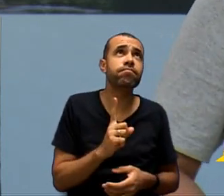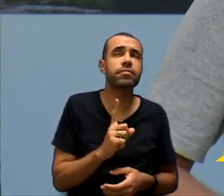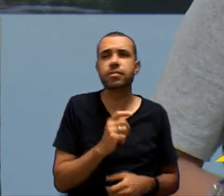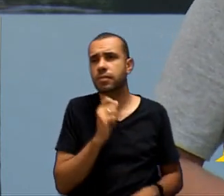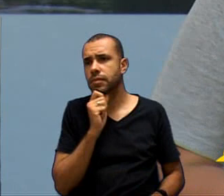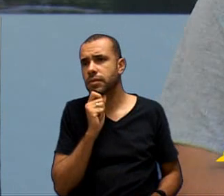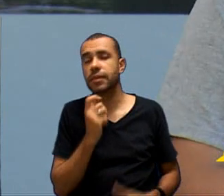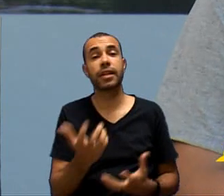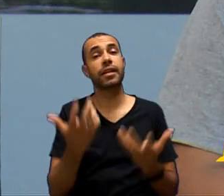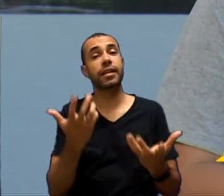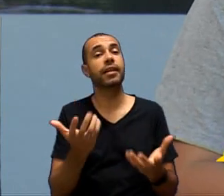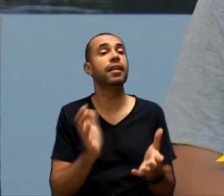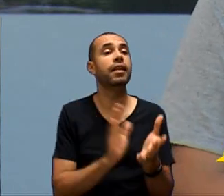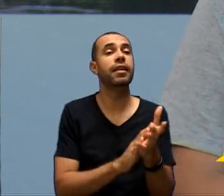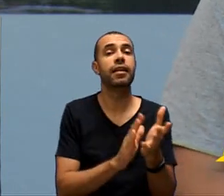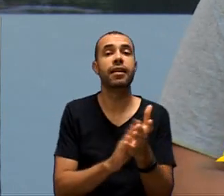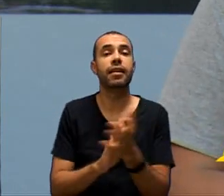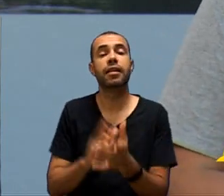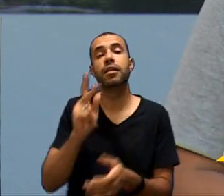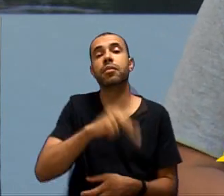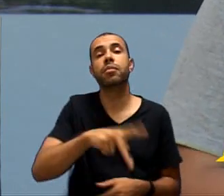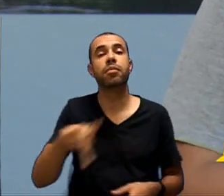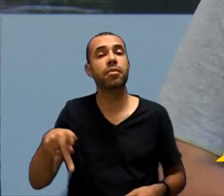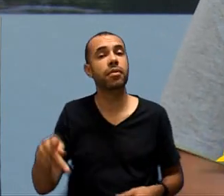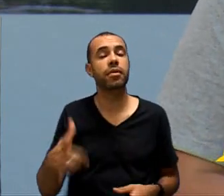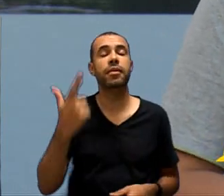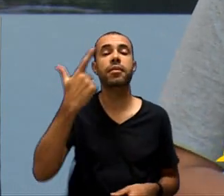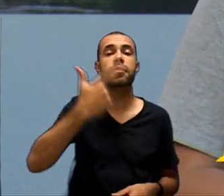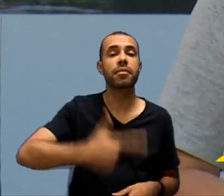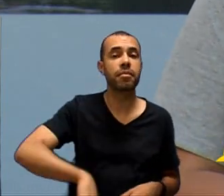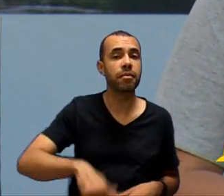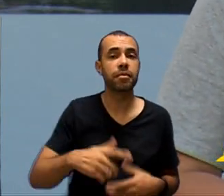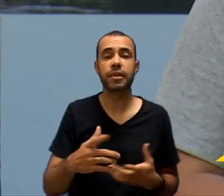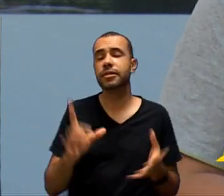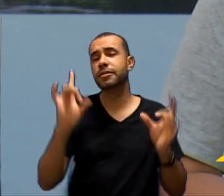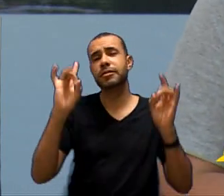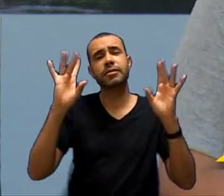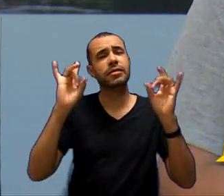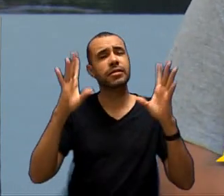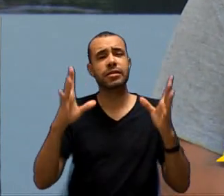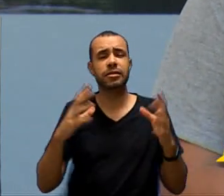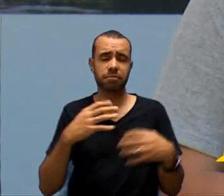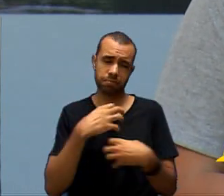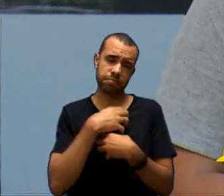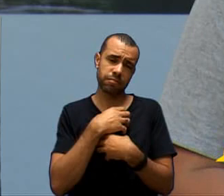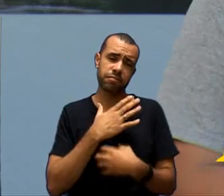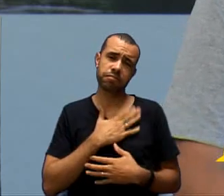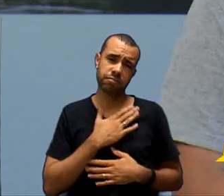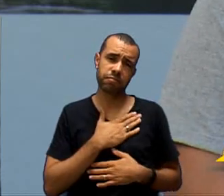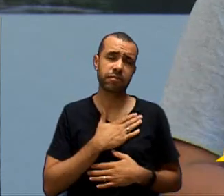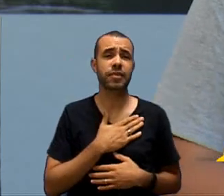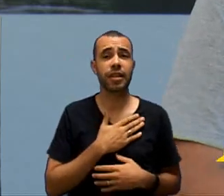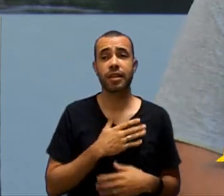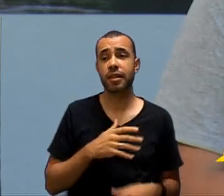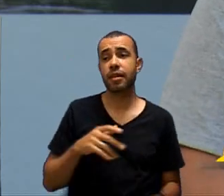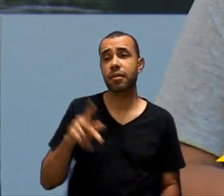Eu quero uma salva de palmas, tanto para os nossos professores, e especialmente, eu digo por mim, para a professora Milênio,